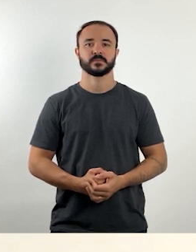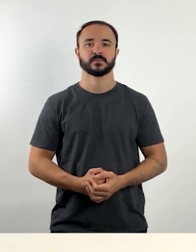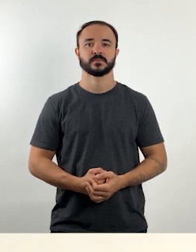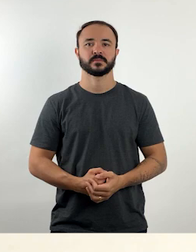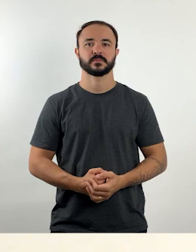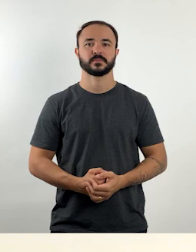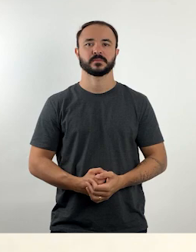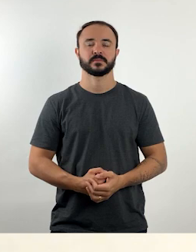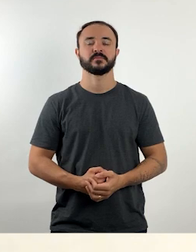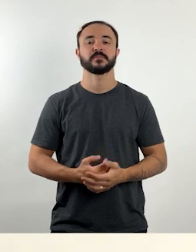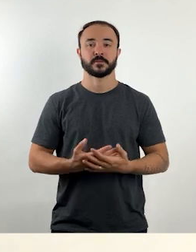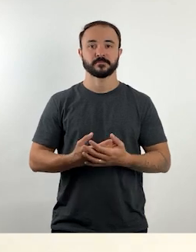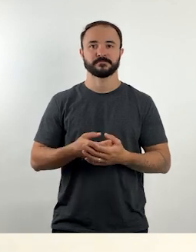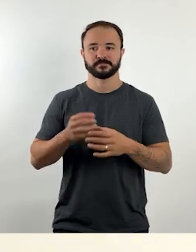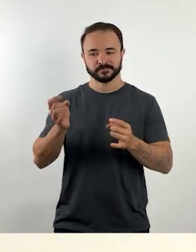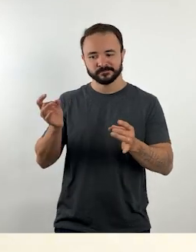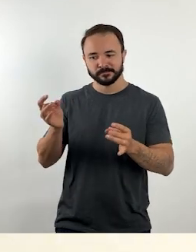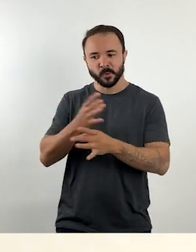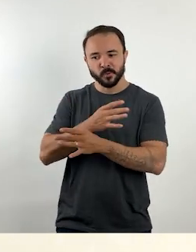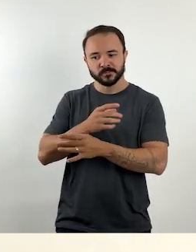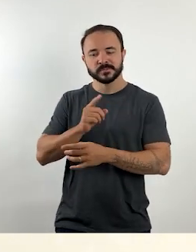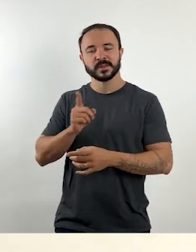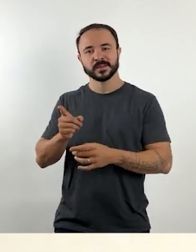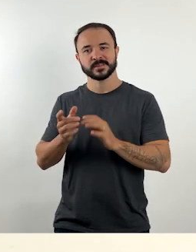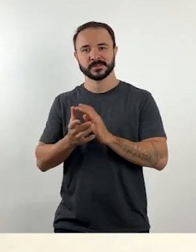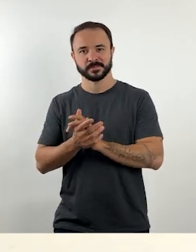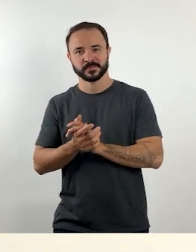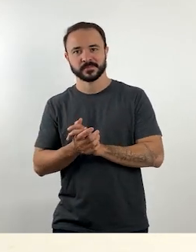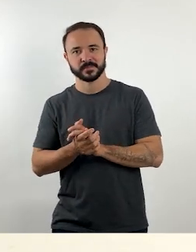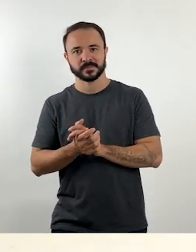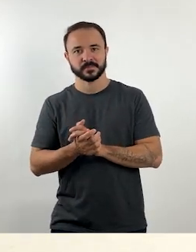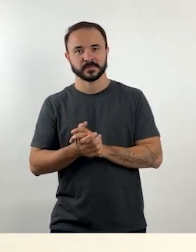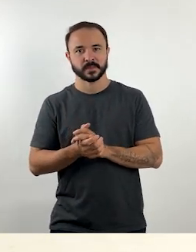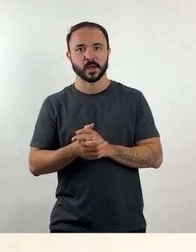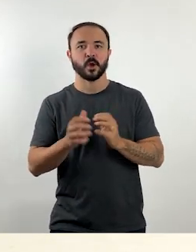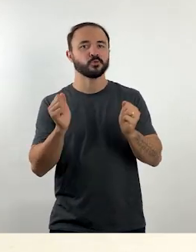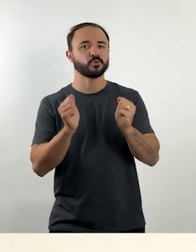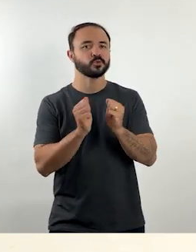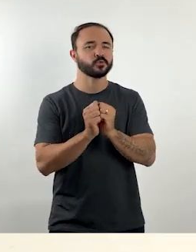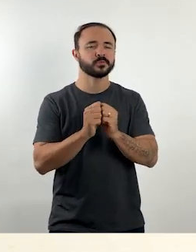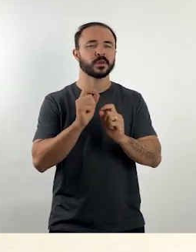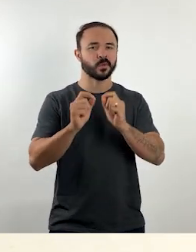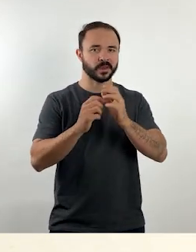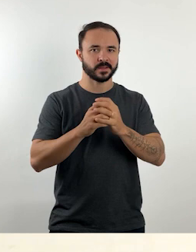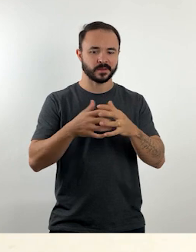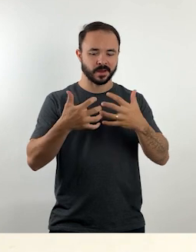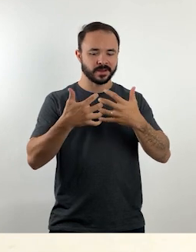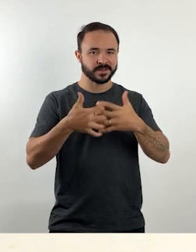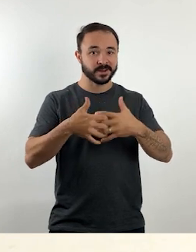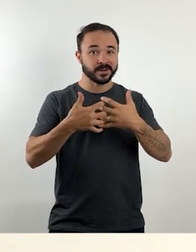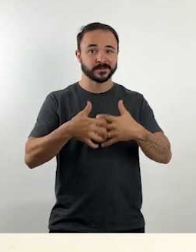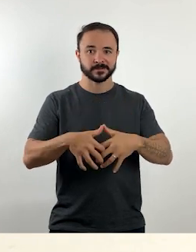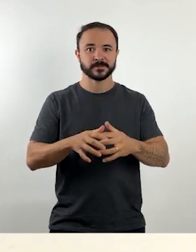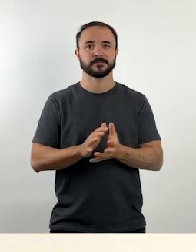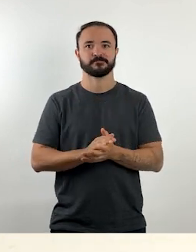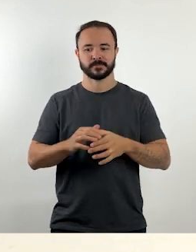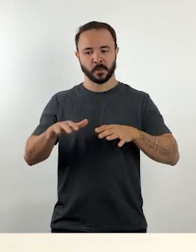Desta forma. Por fim, eu vou colocar a minha engrenagem que vai dar o movimento no meu